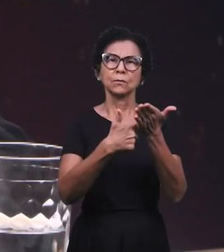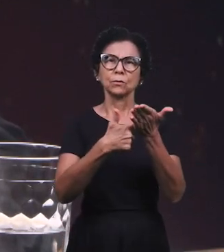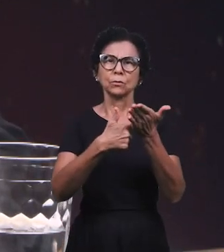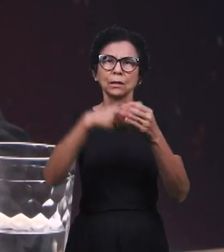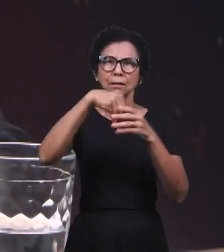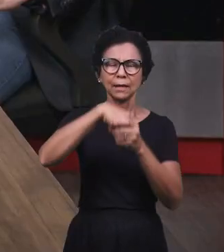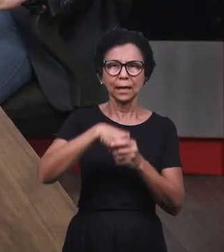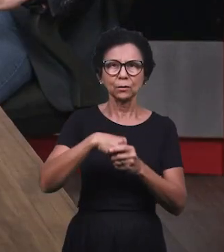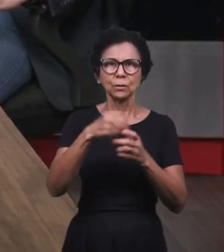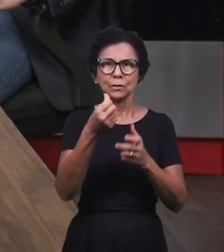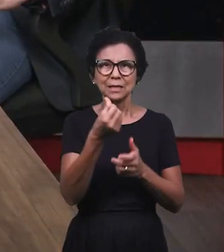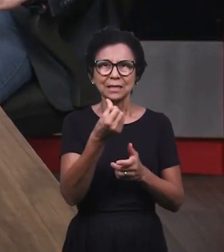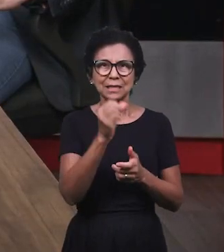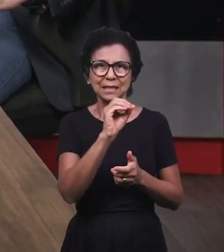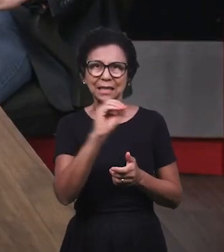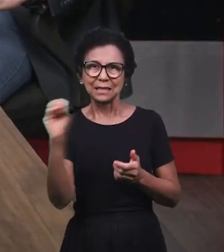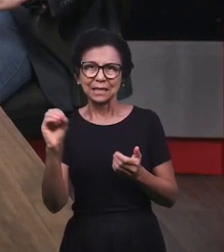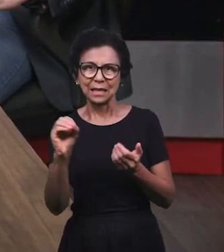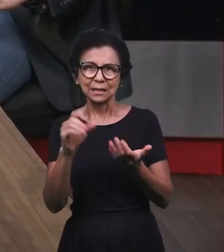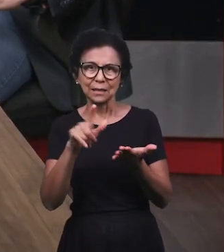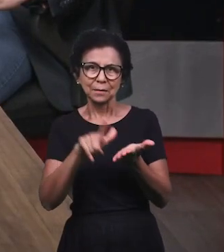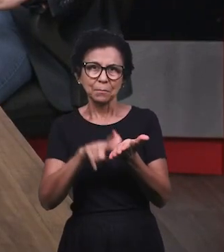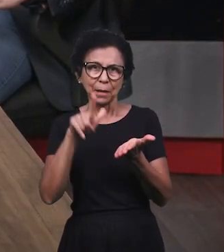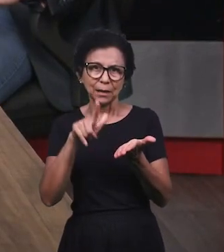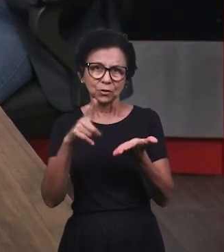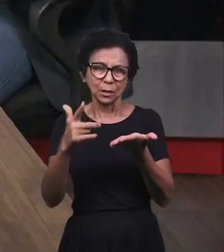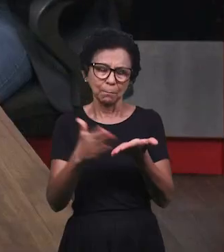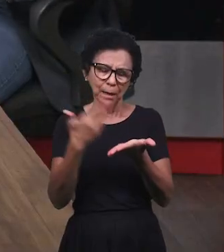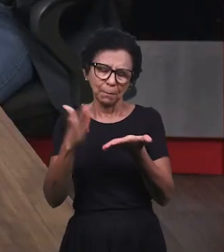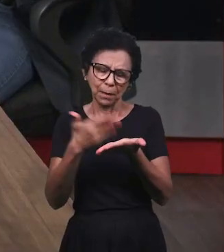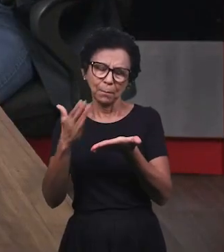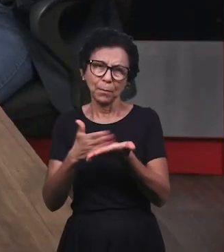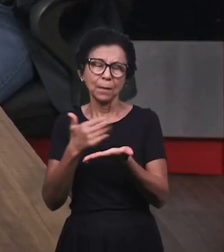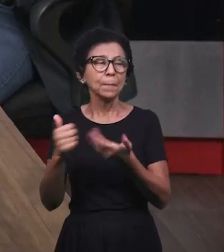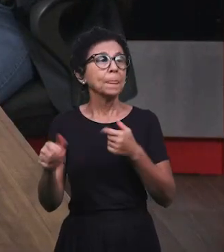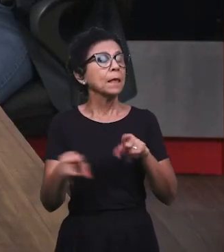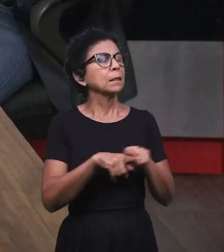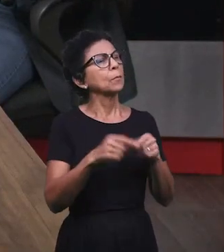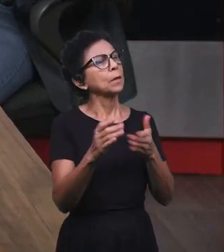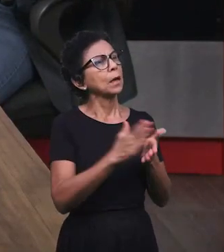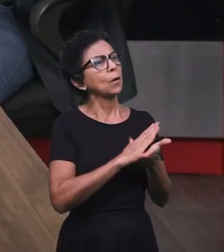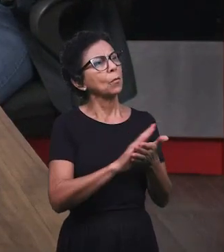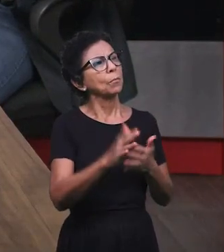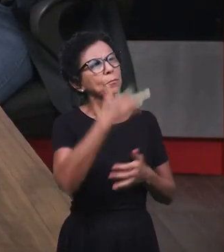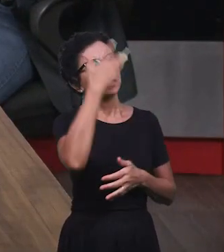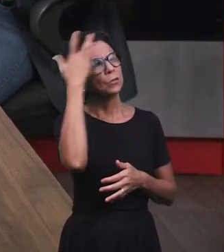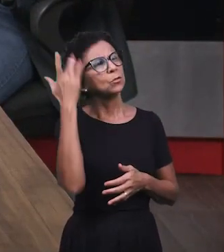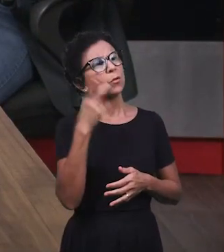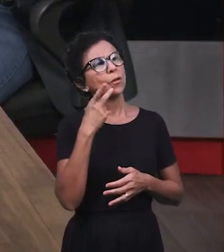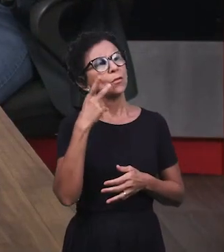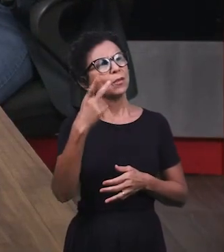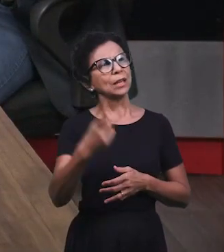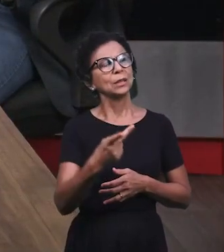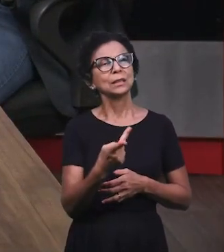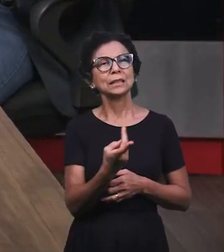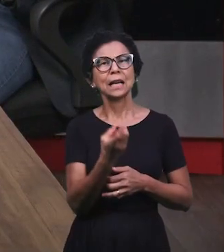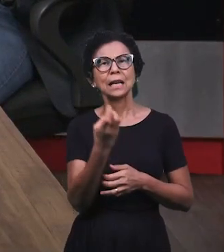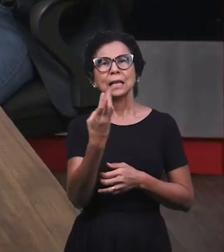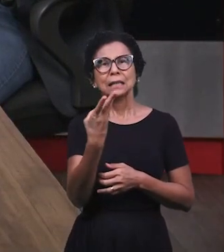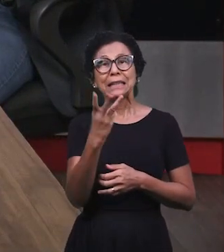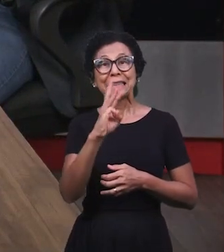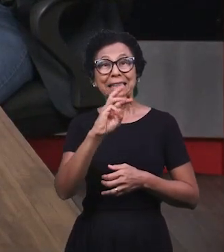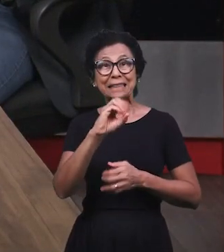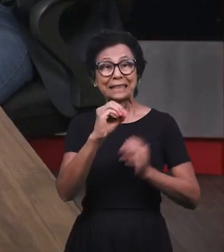coisa. Houve alguém que dissesse que dá 30 volumes de uma grande enciclopédia, Então, né? Como a